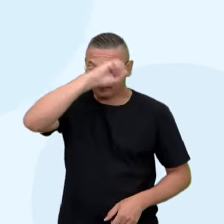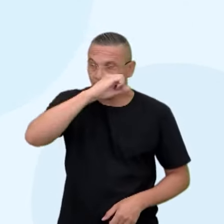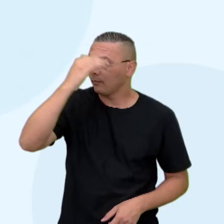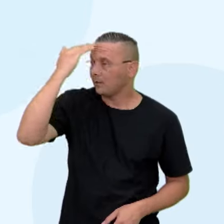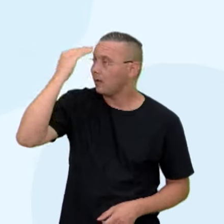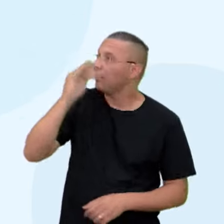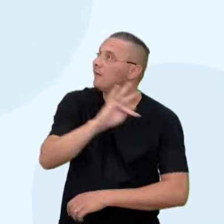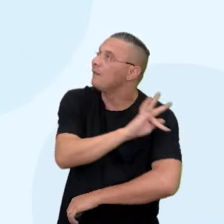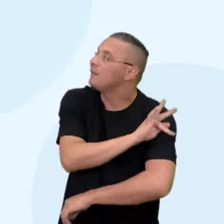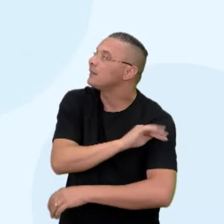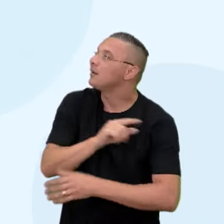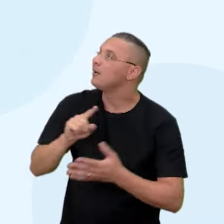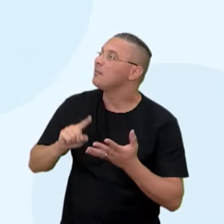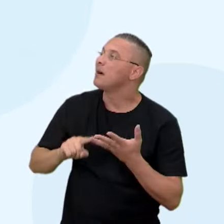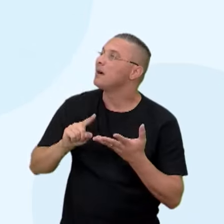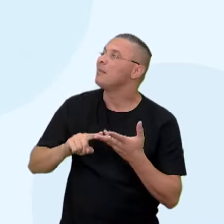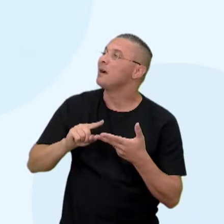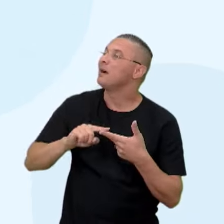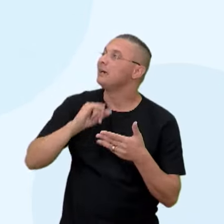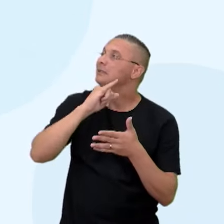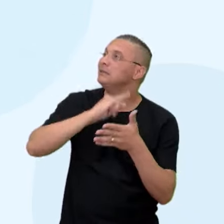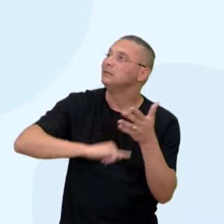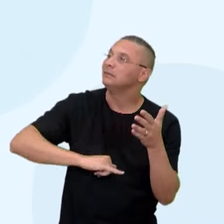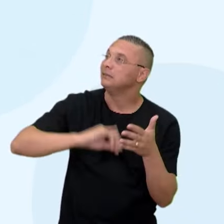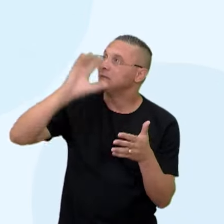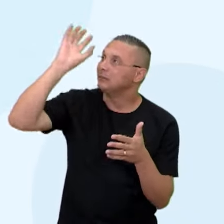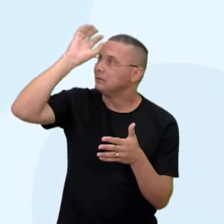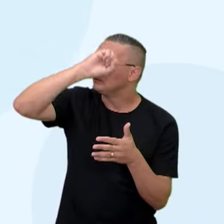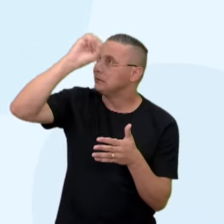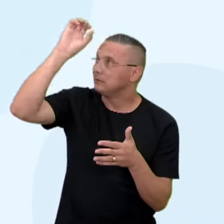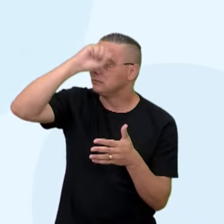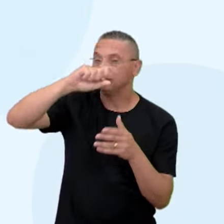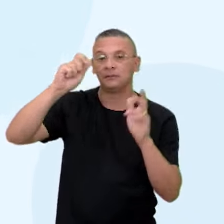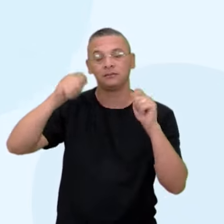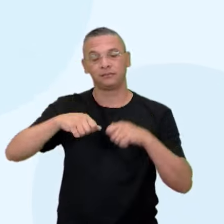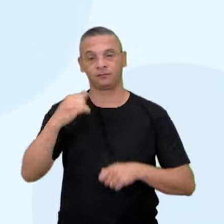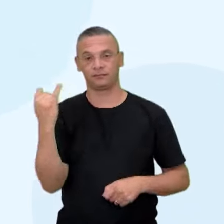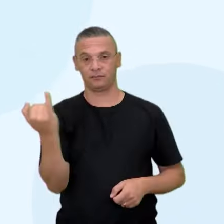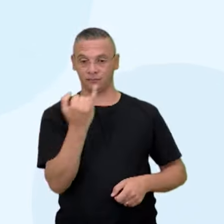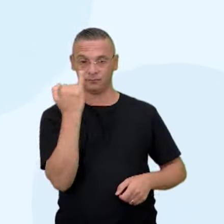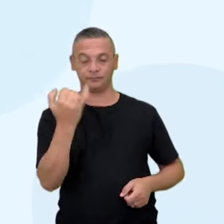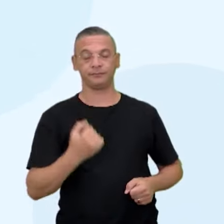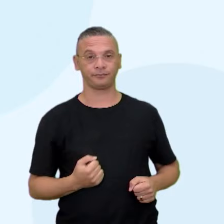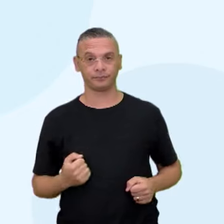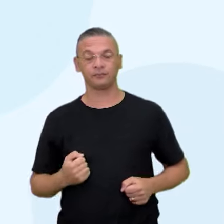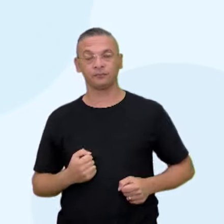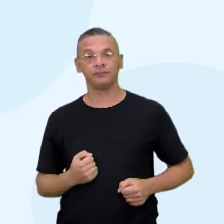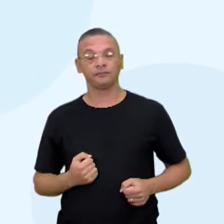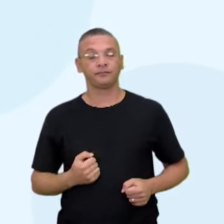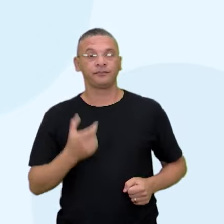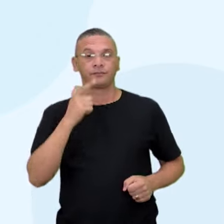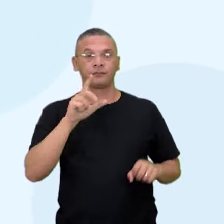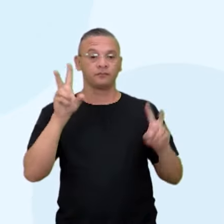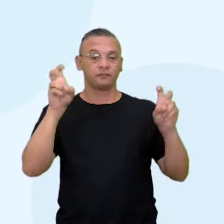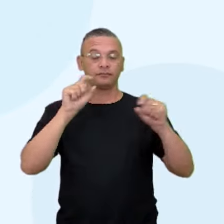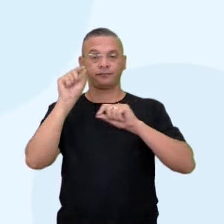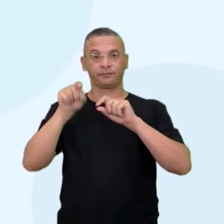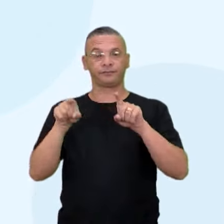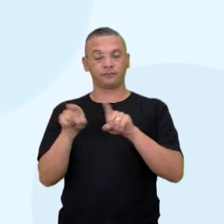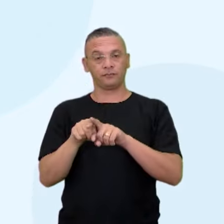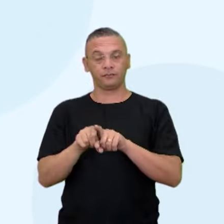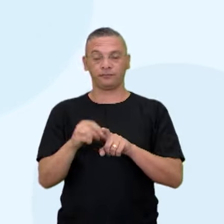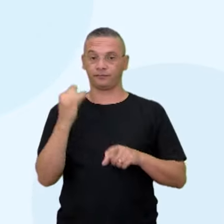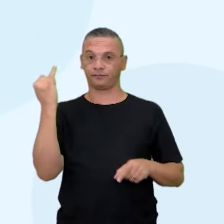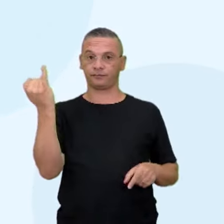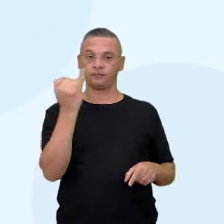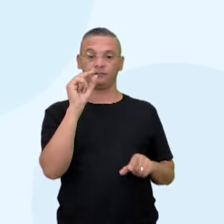a tributação, como funcionam os impostos, essa coisa toda, né? E outro tema, né, que não poderia ser